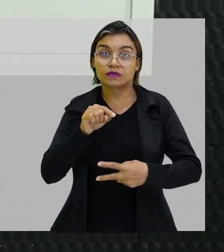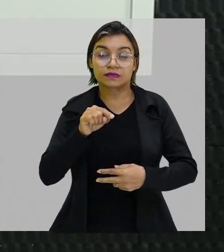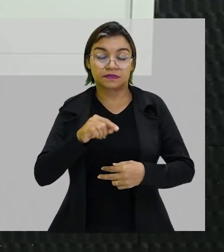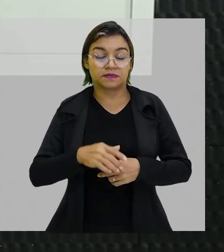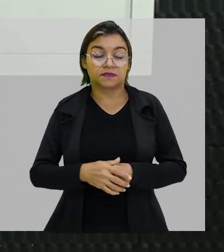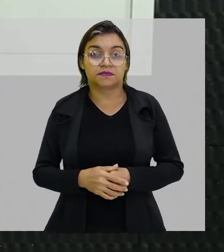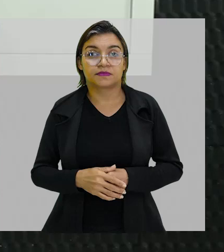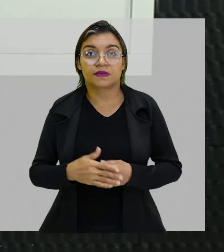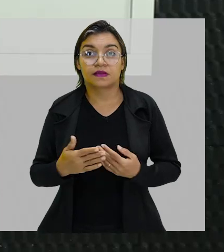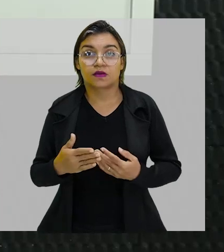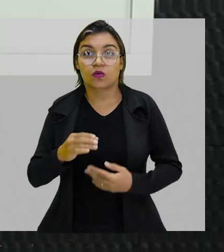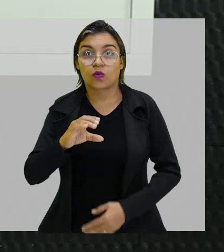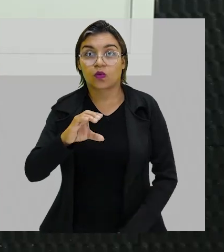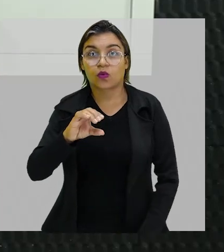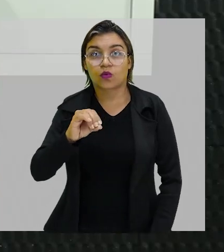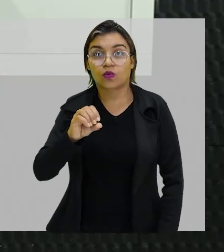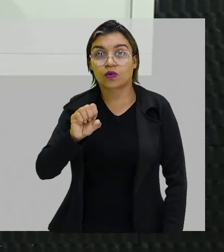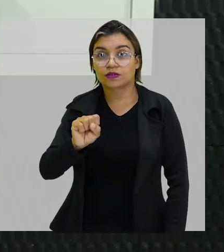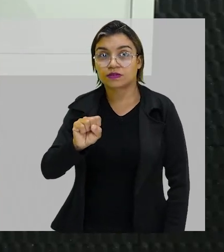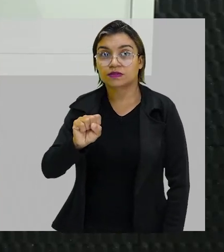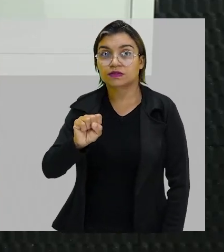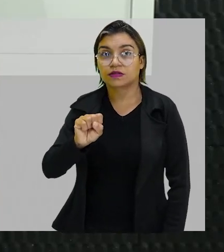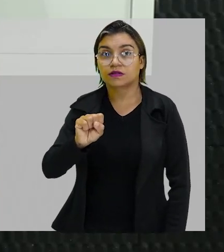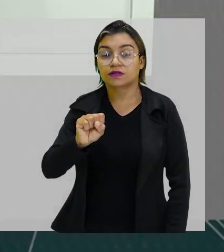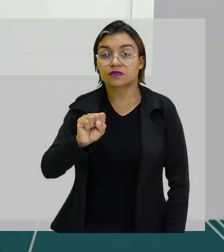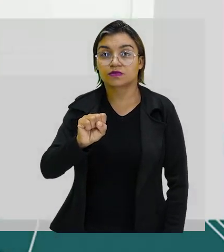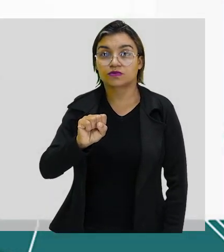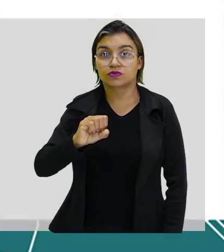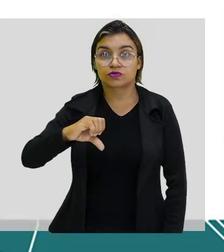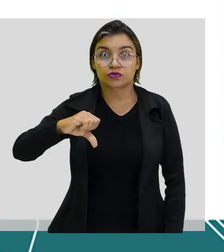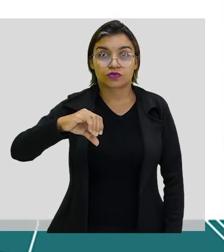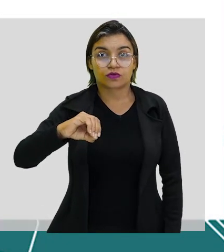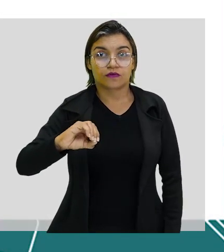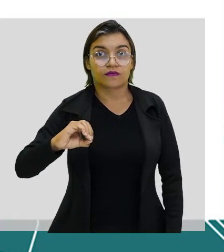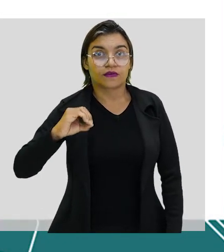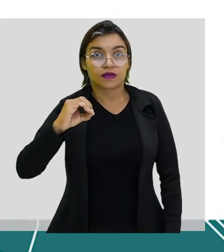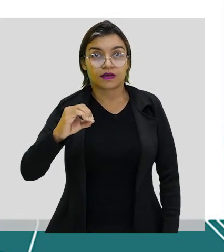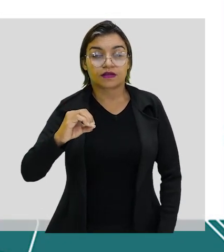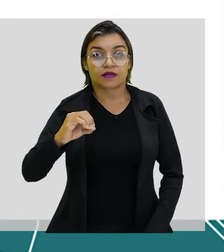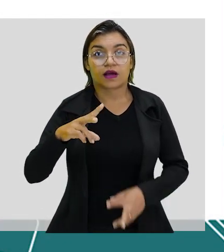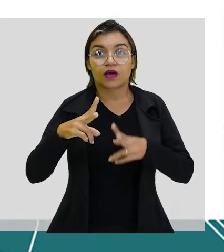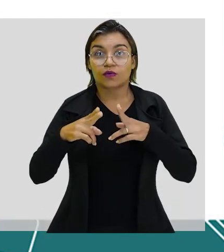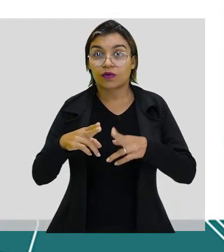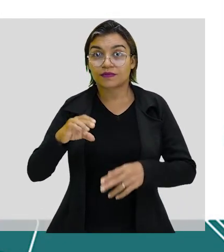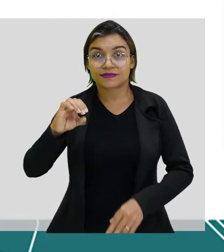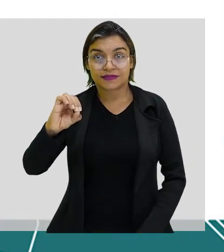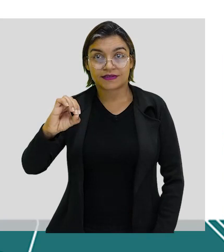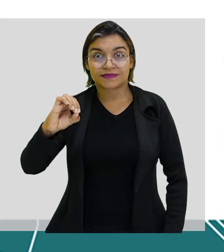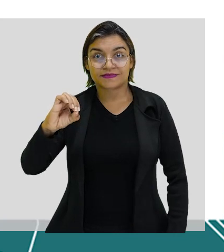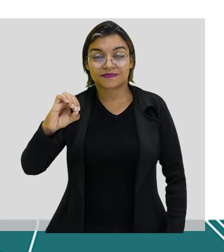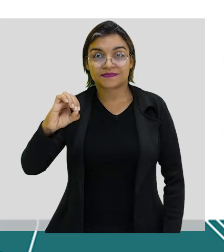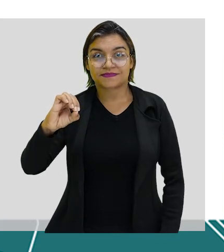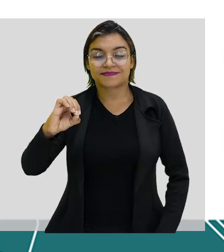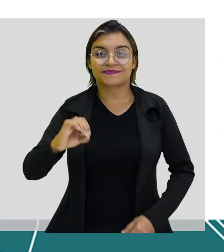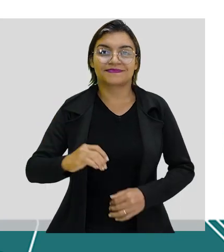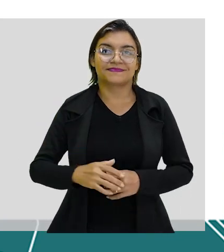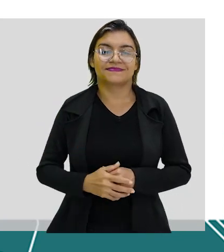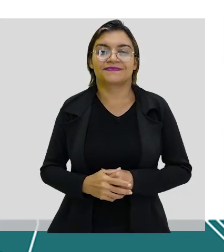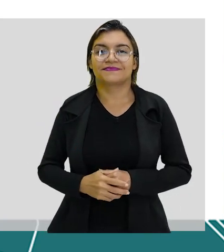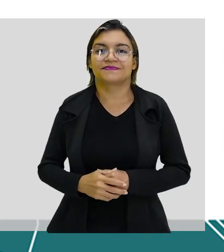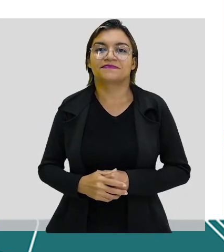caso, o cosseno de 90, nós sabemos que é igual a zero.